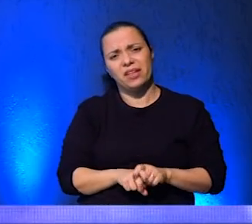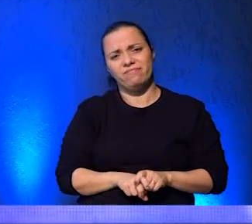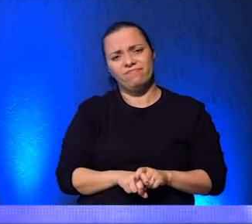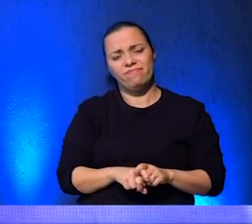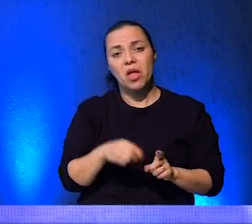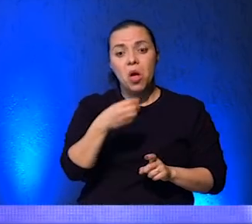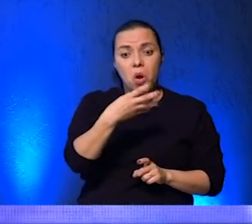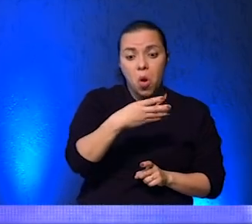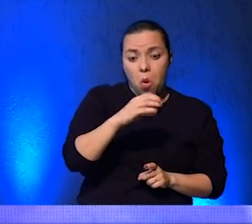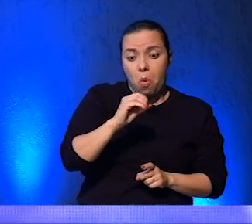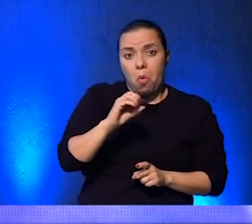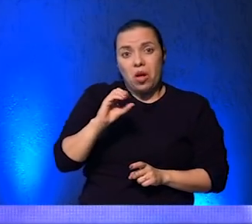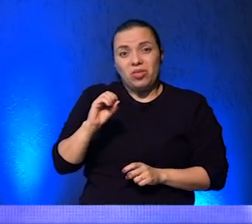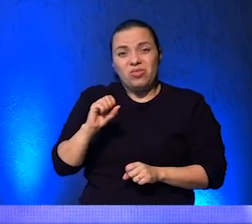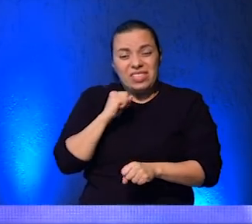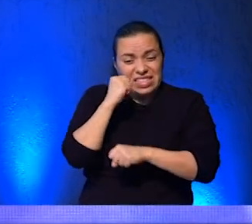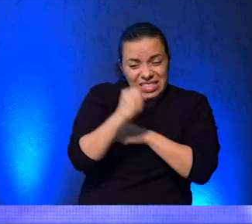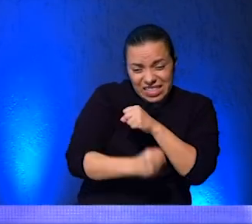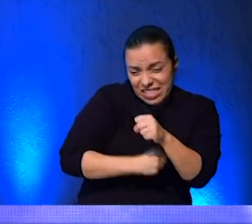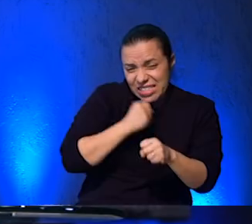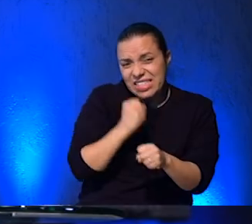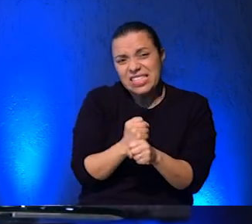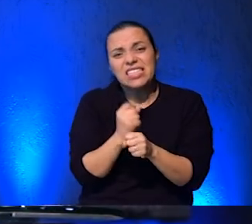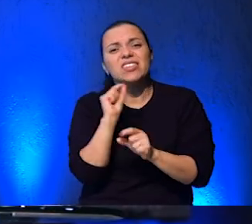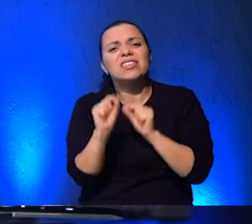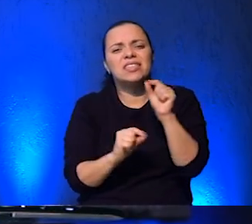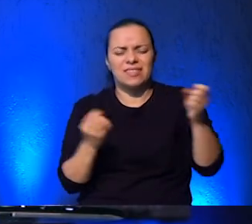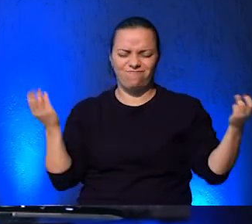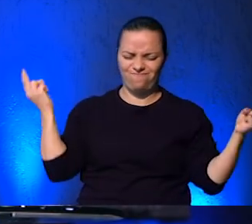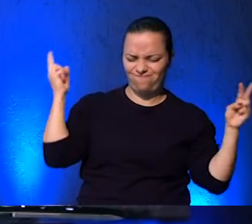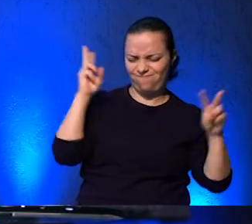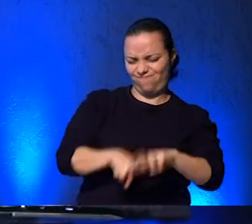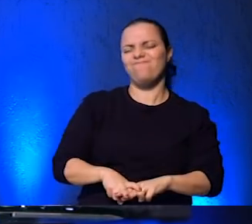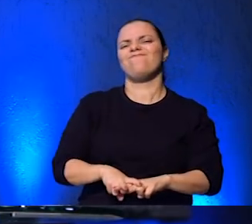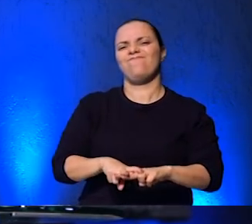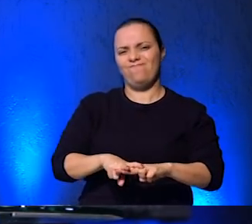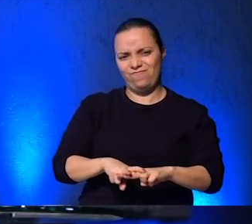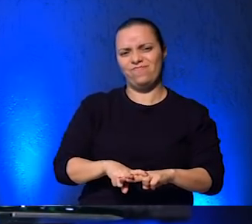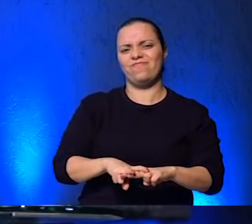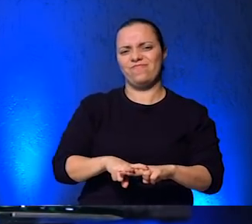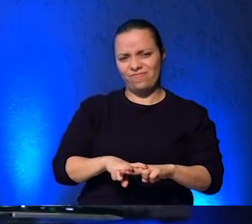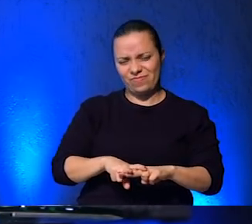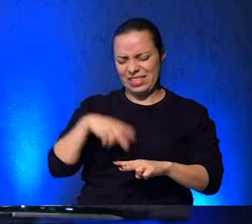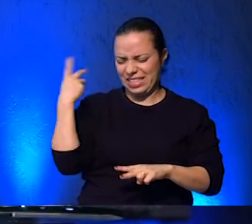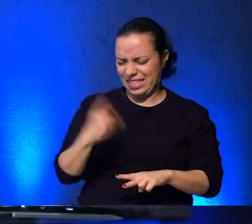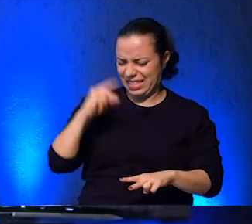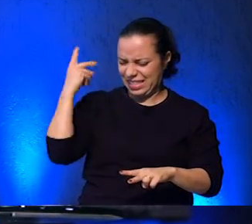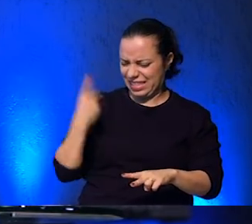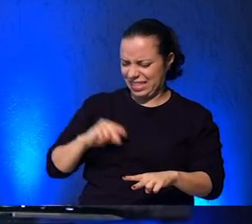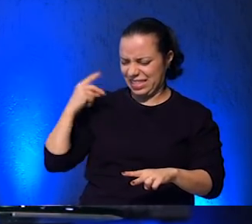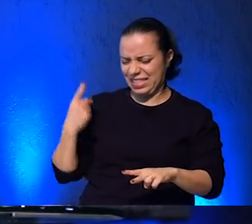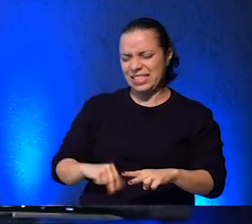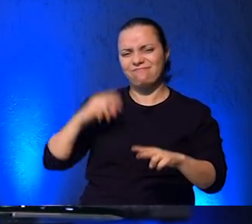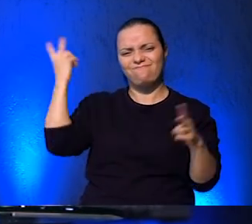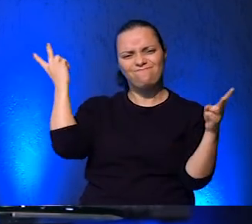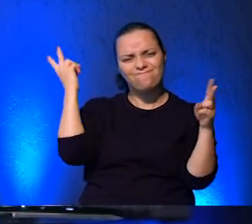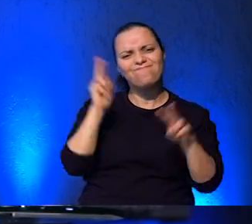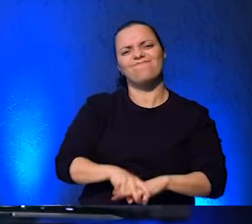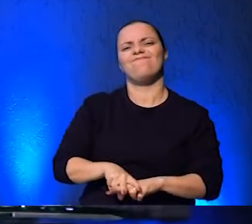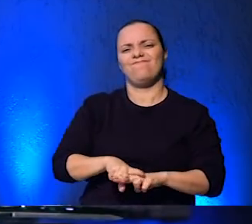não for limão eu não sei o que alemão 400 anos de escravidão no egito